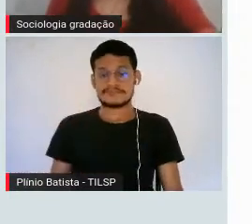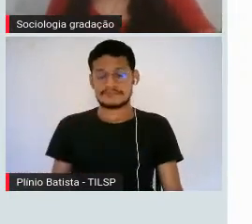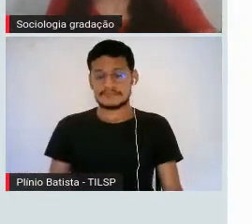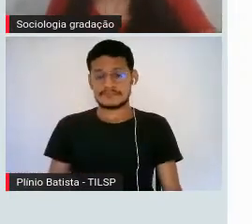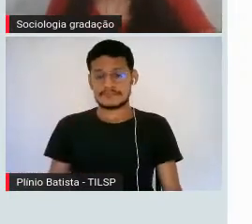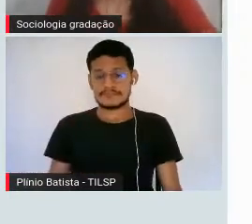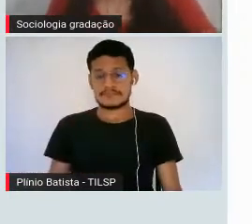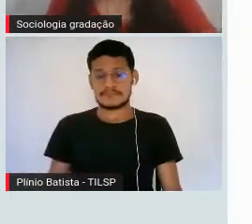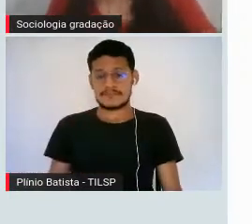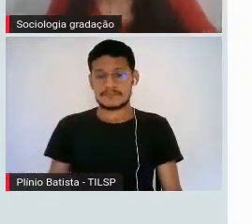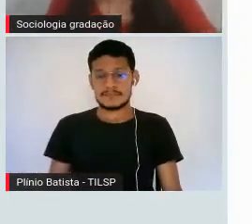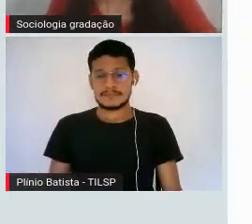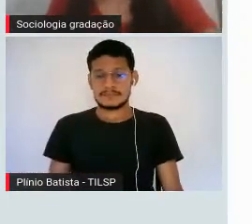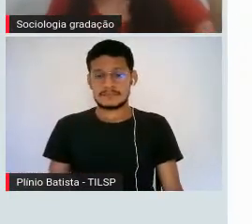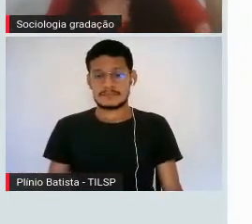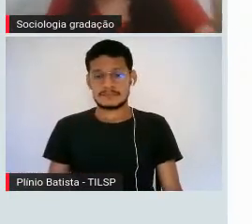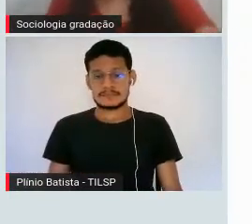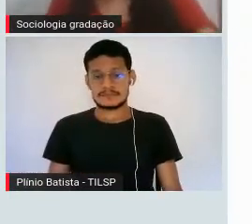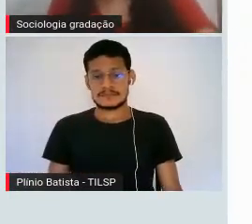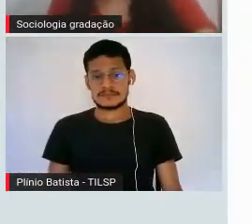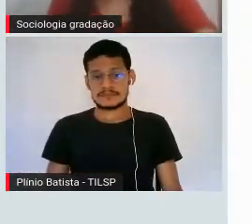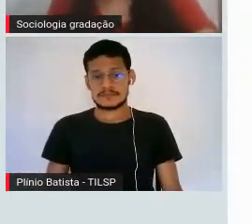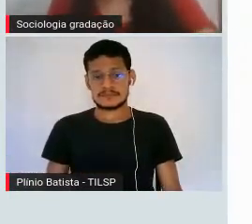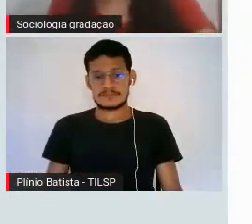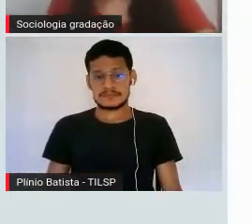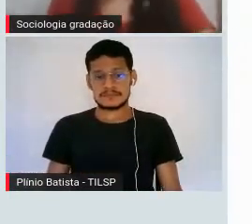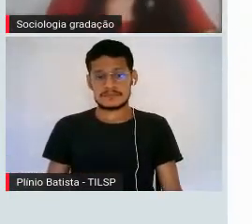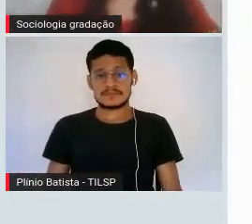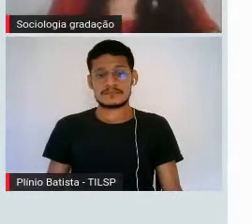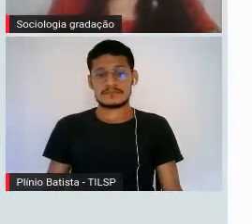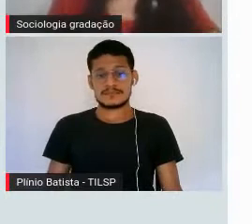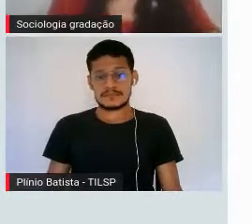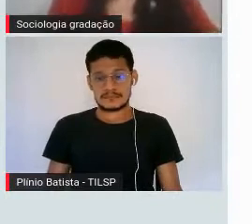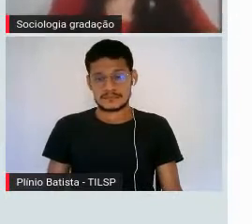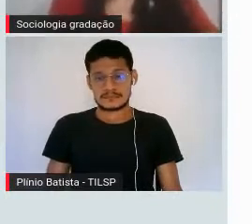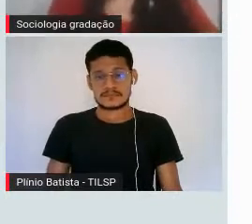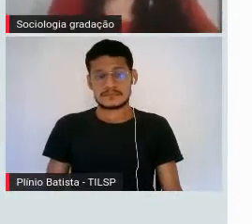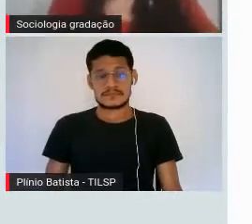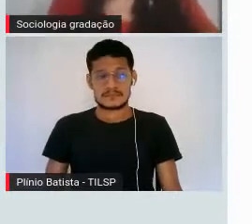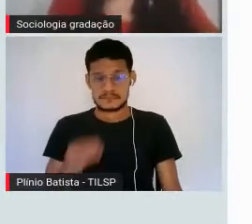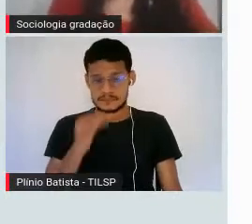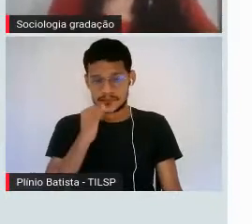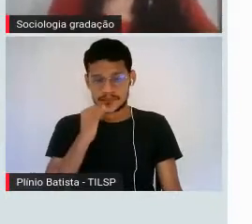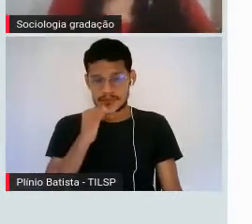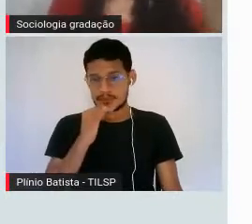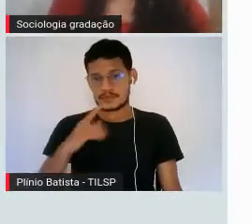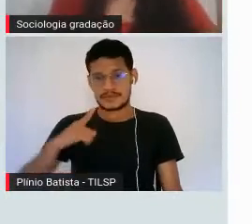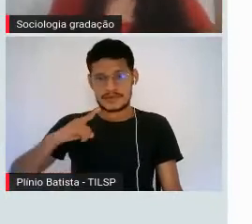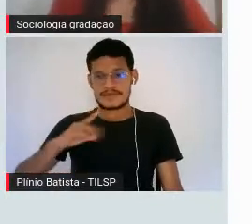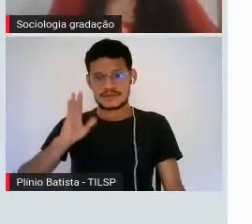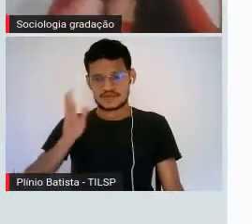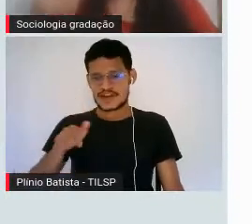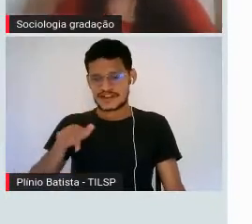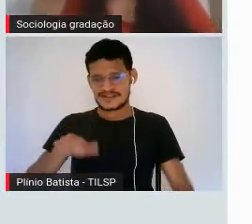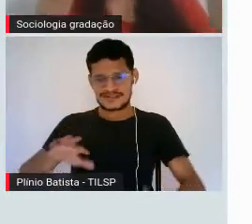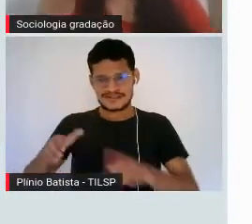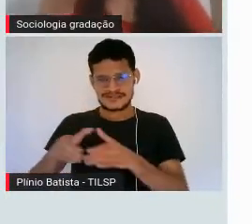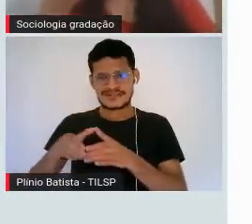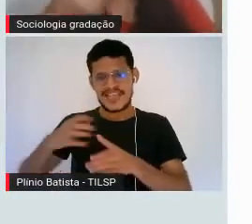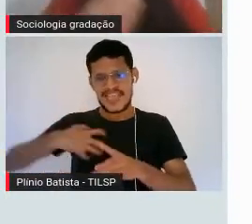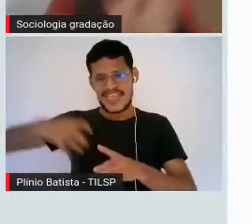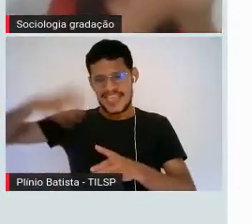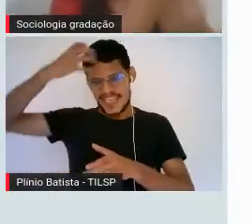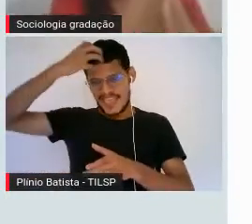a classe que estava no poder, a monarquia, ela só saiu porque